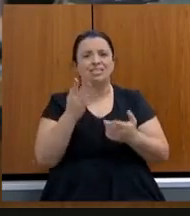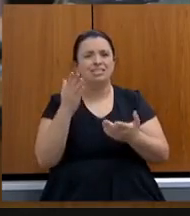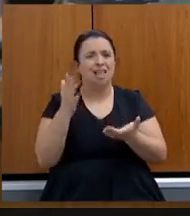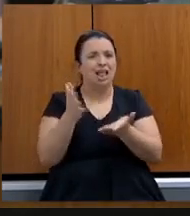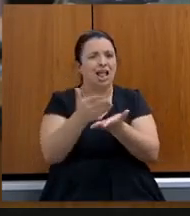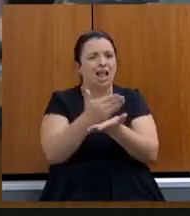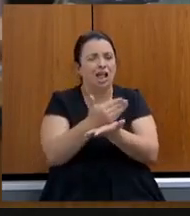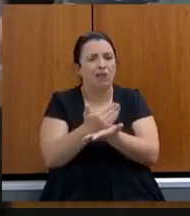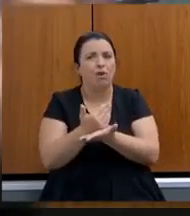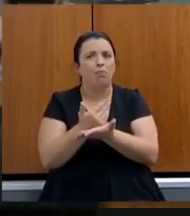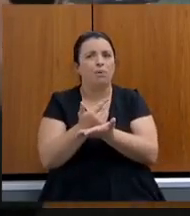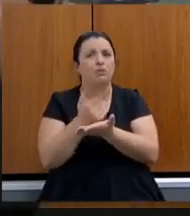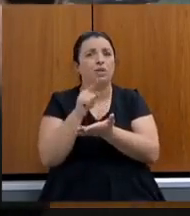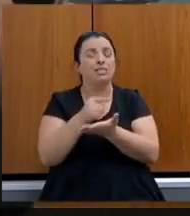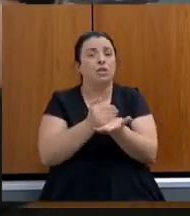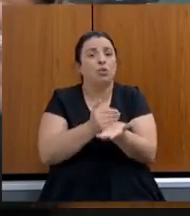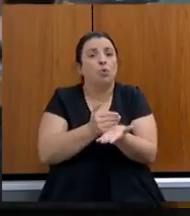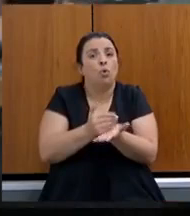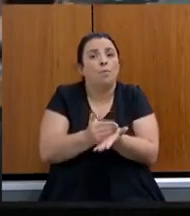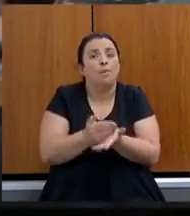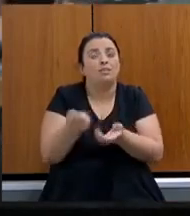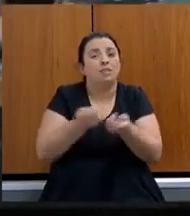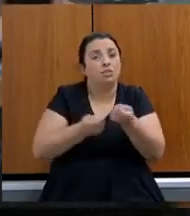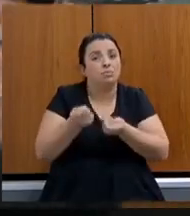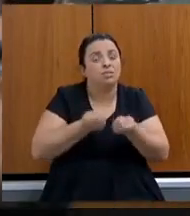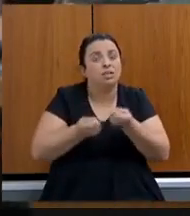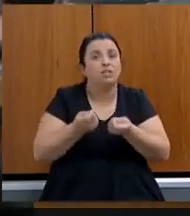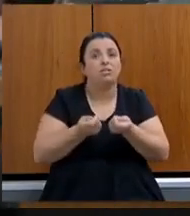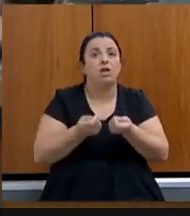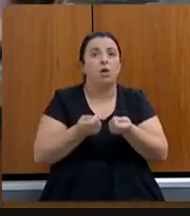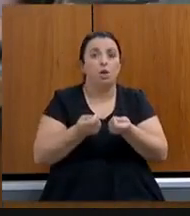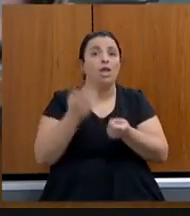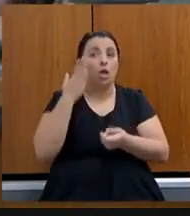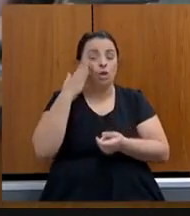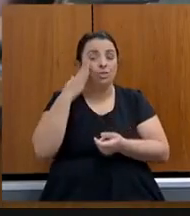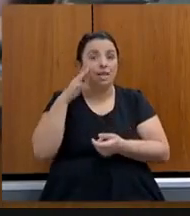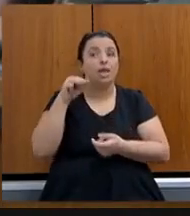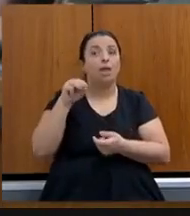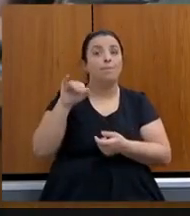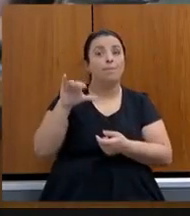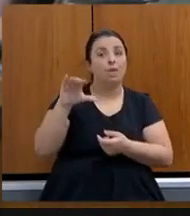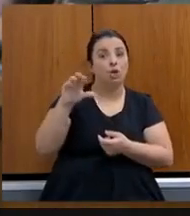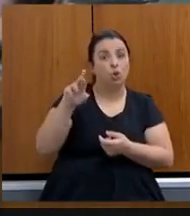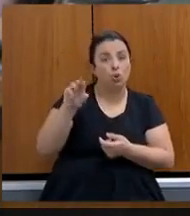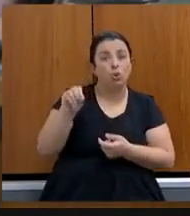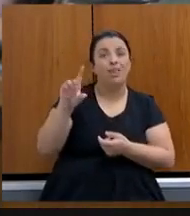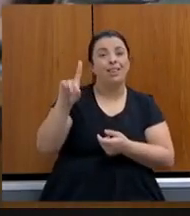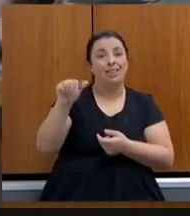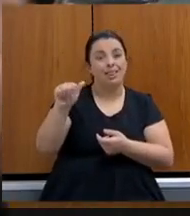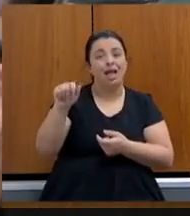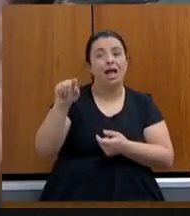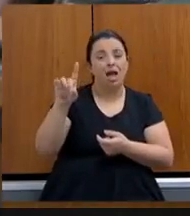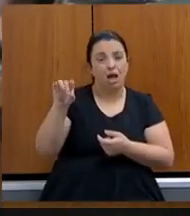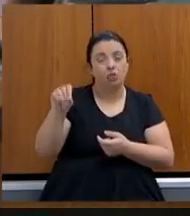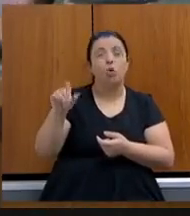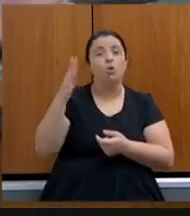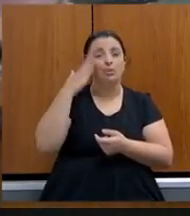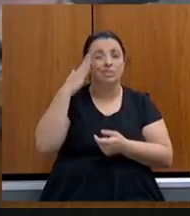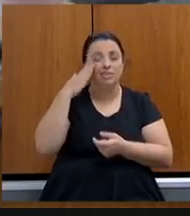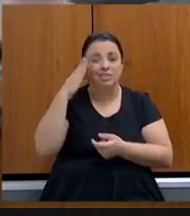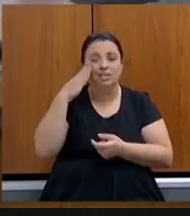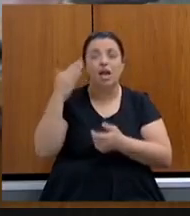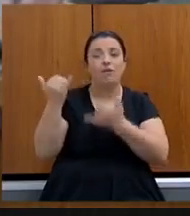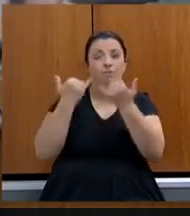do início da administração apesar de serem tá o veículo dado que você falou é do ano atual mas talvez tenha havido